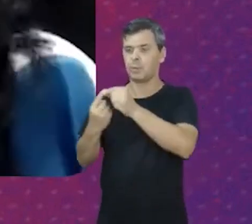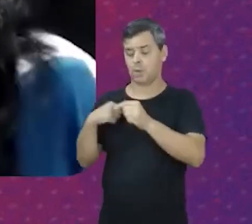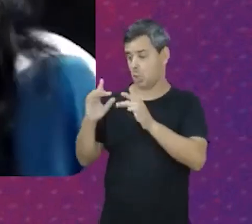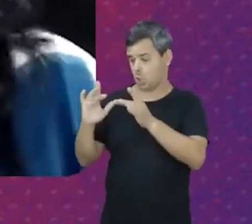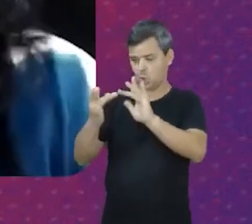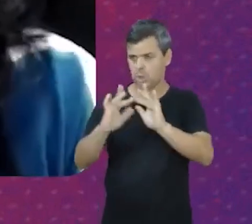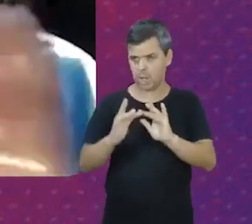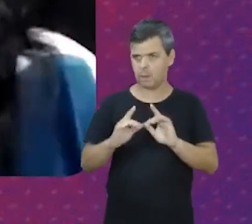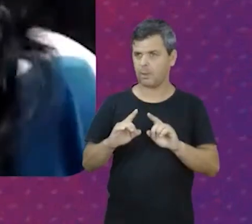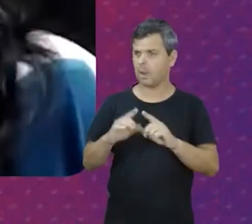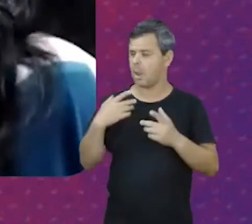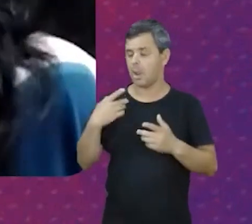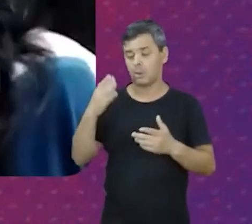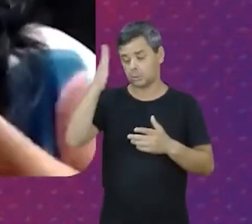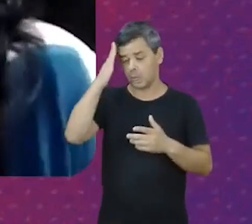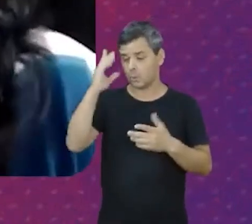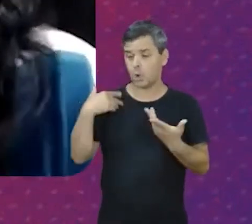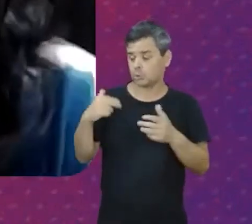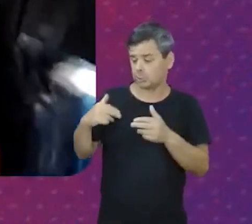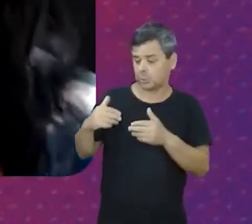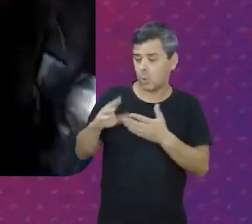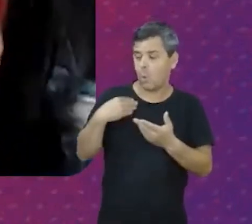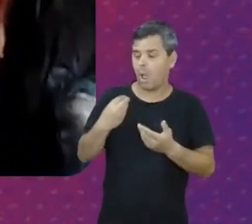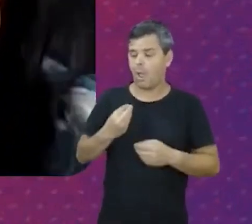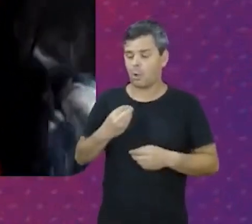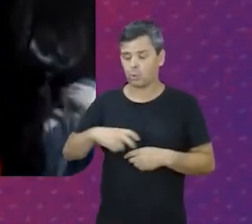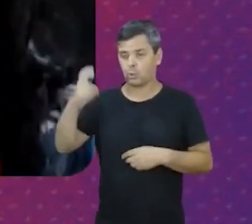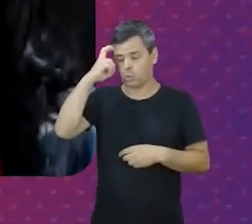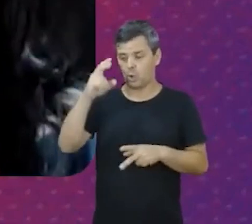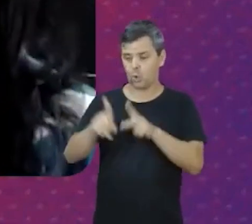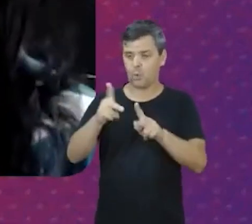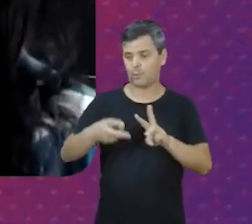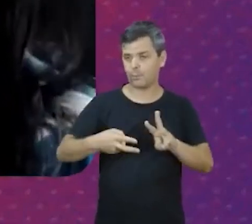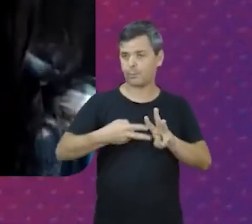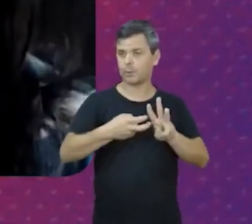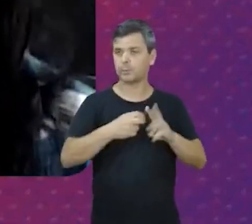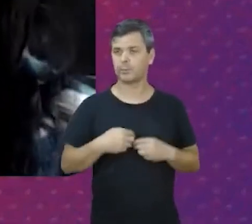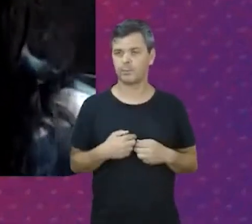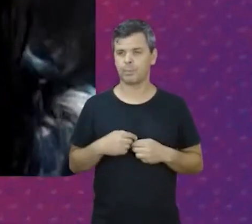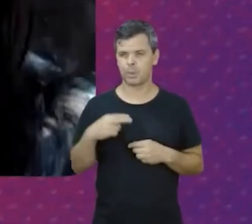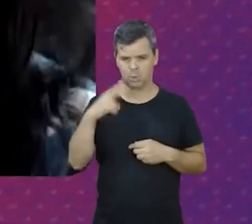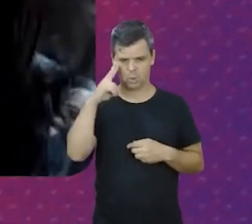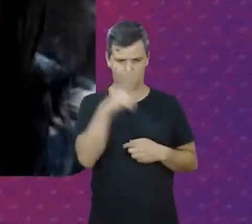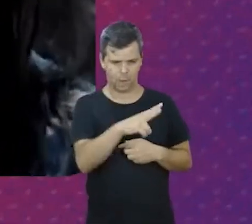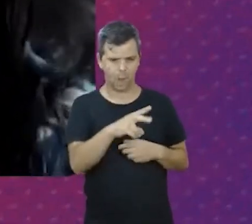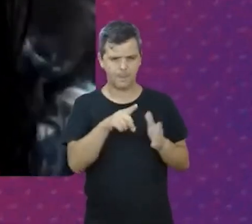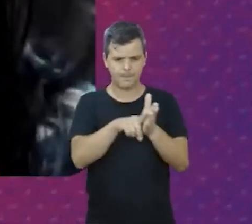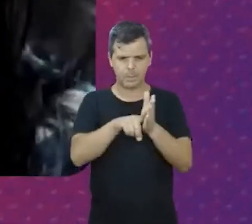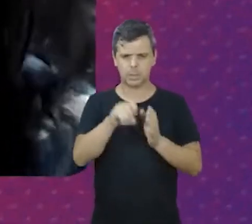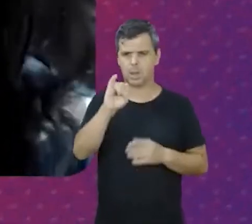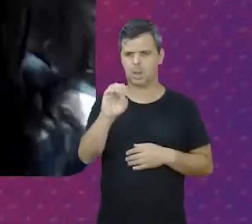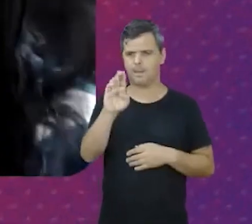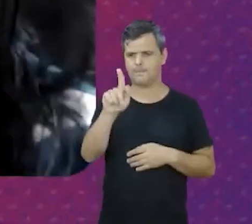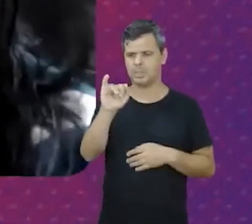tem contato nenhum, não sabe por onde anda, mas eles existem. Quando você olha para o IBGE, pouco mais